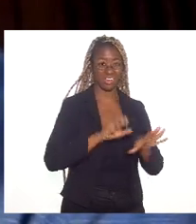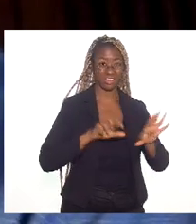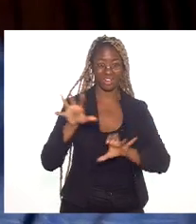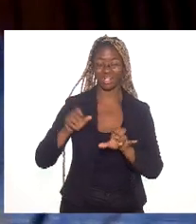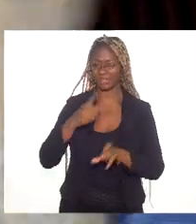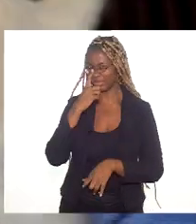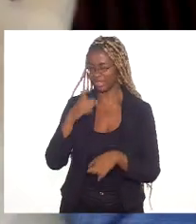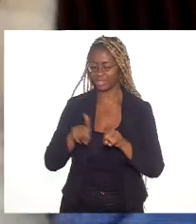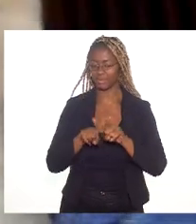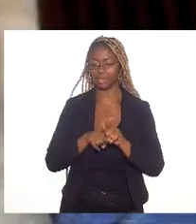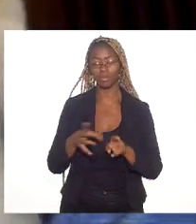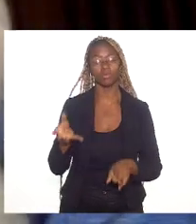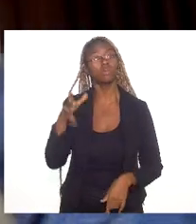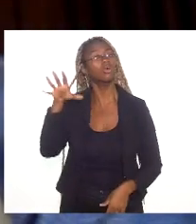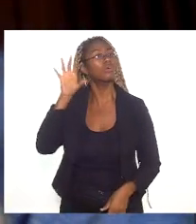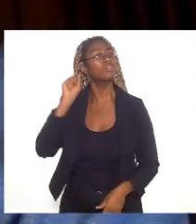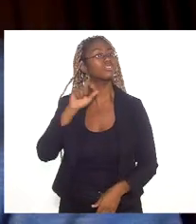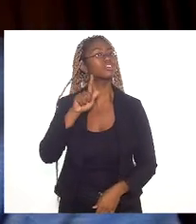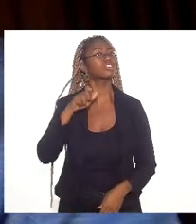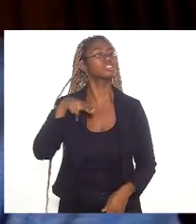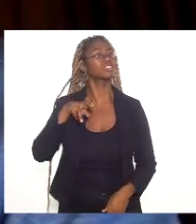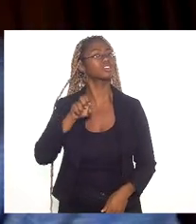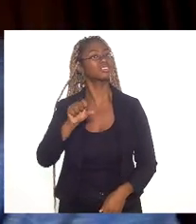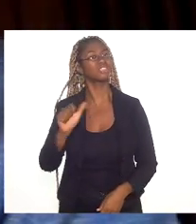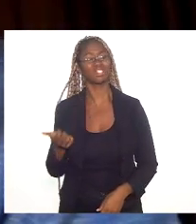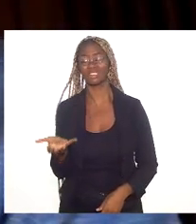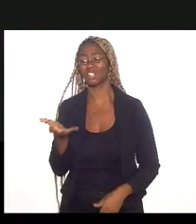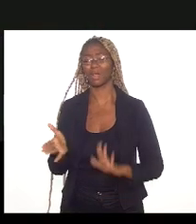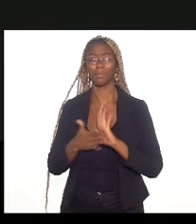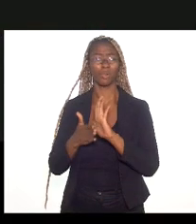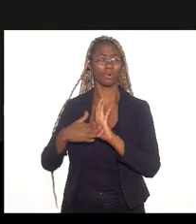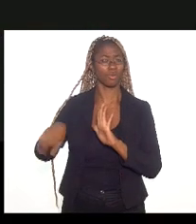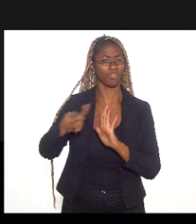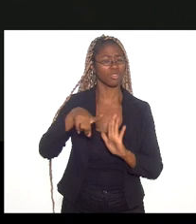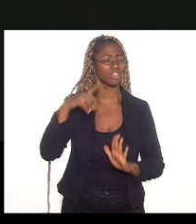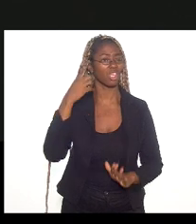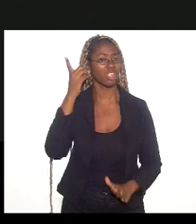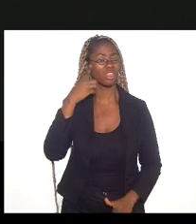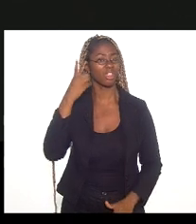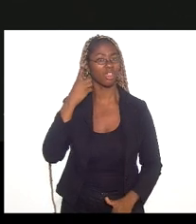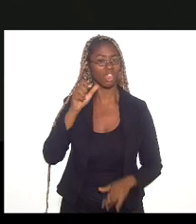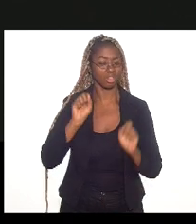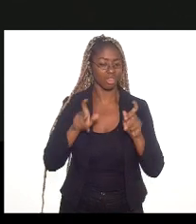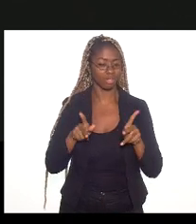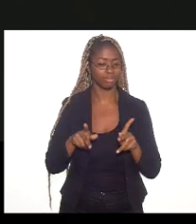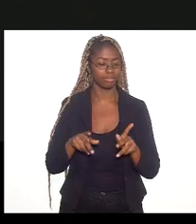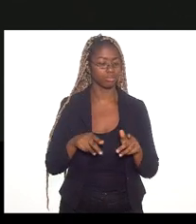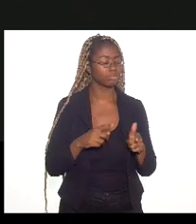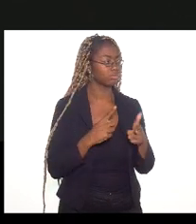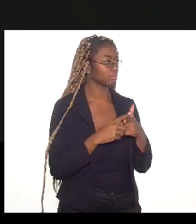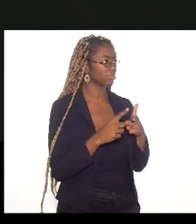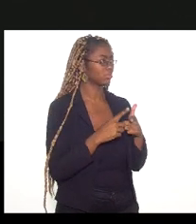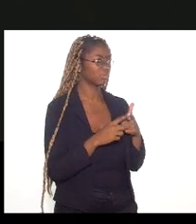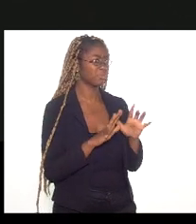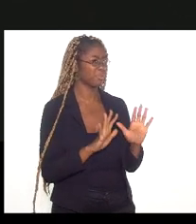ouvir a Genesa, queria fazer essa proposta aos deputados. Há problema de onde ouvir, mas o projeto